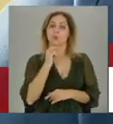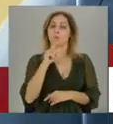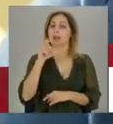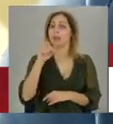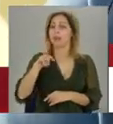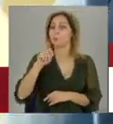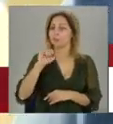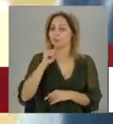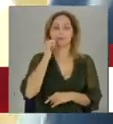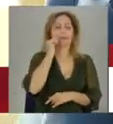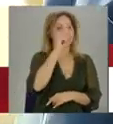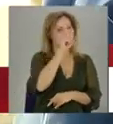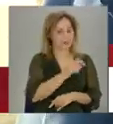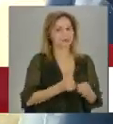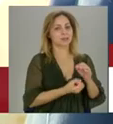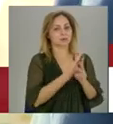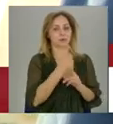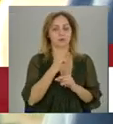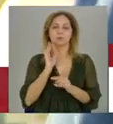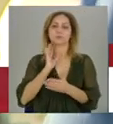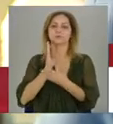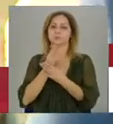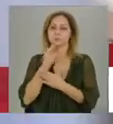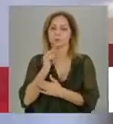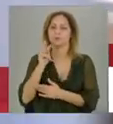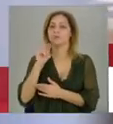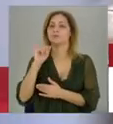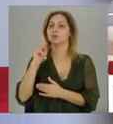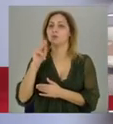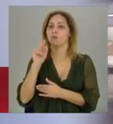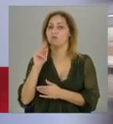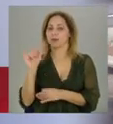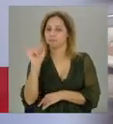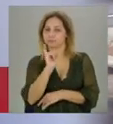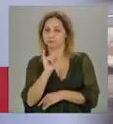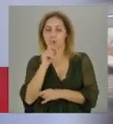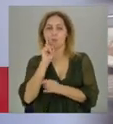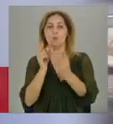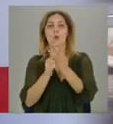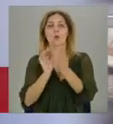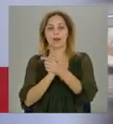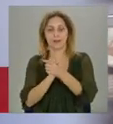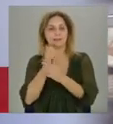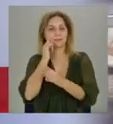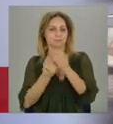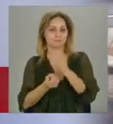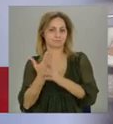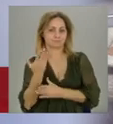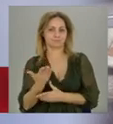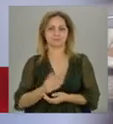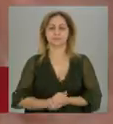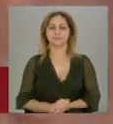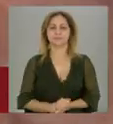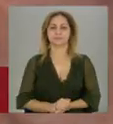do fundador, e o substantivo Viúva, da mulher do fundador. Respira tranquilo,